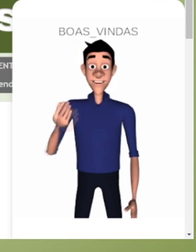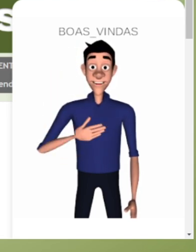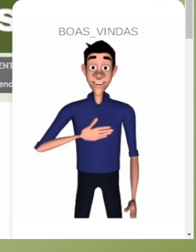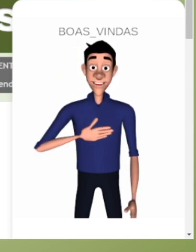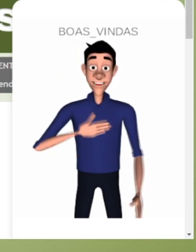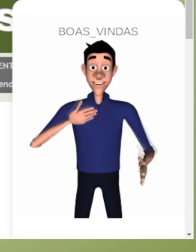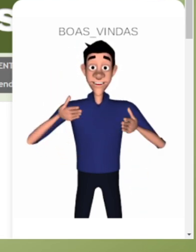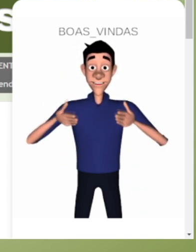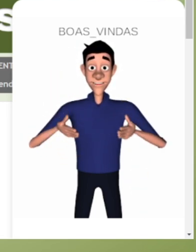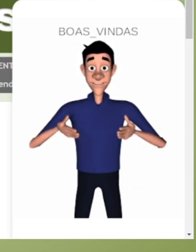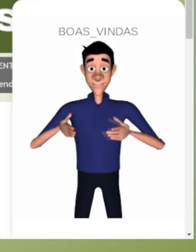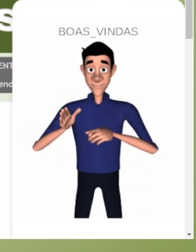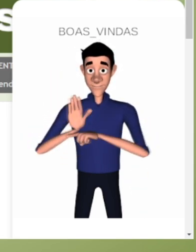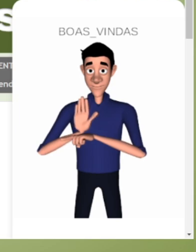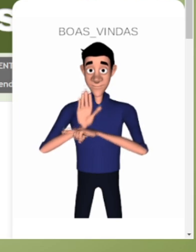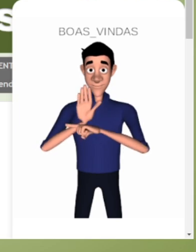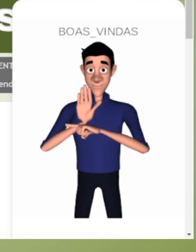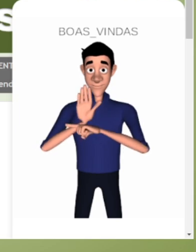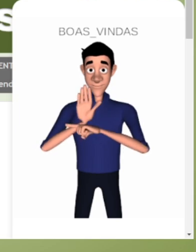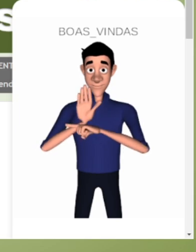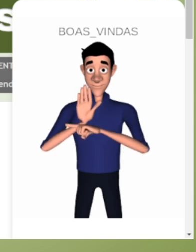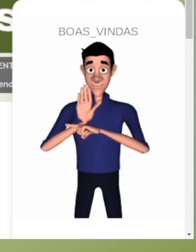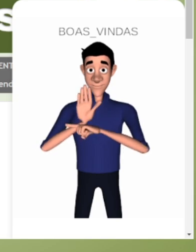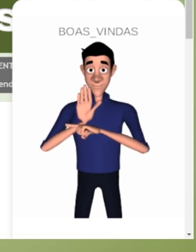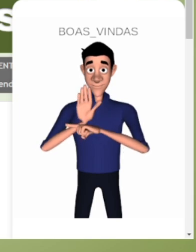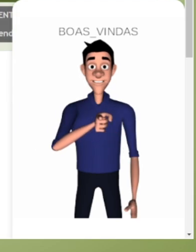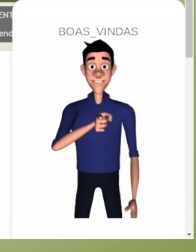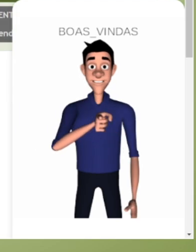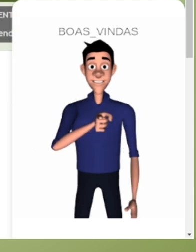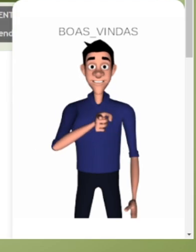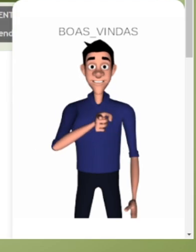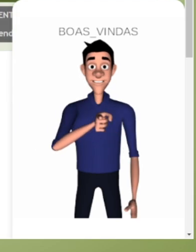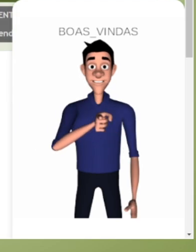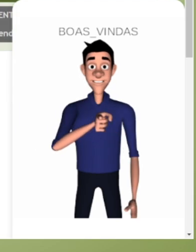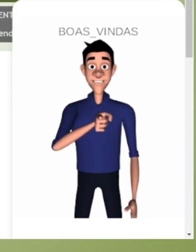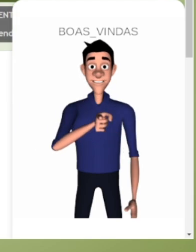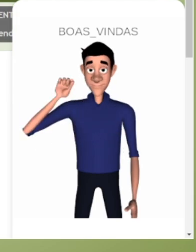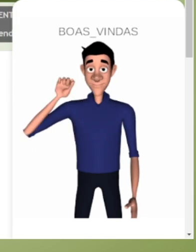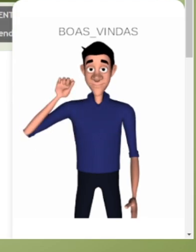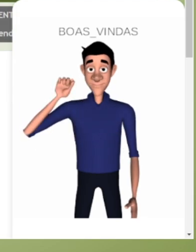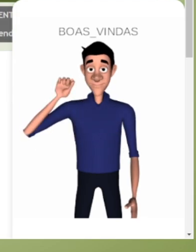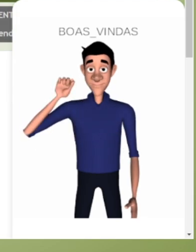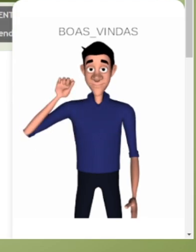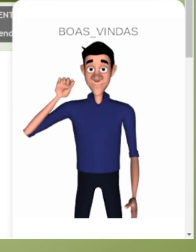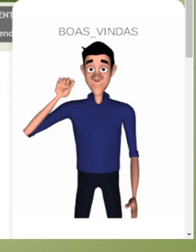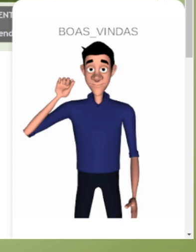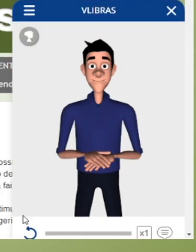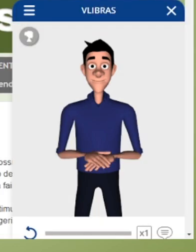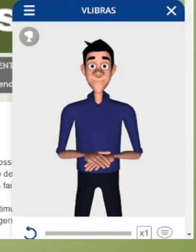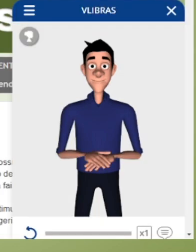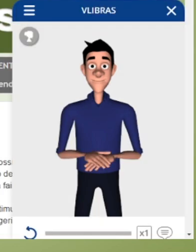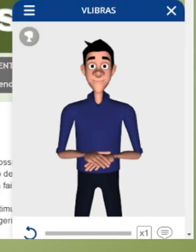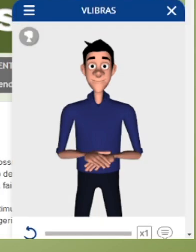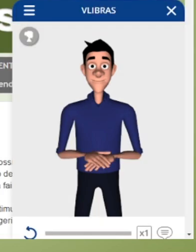Basta clicar em qualquer parte do texto que o aplicativo começa a traduzir para a língua brasileira de sinais.